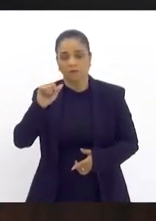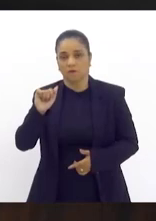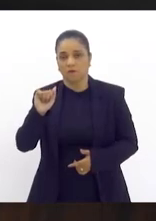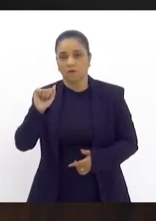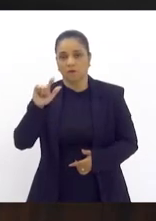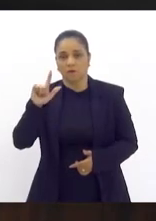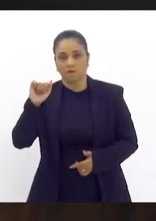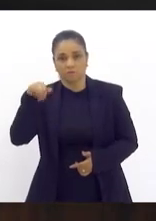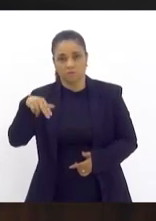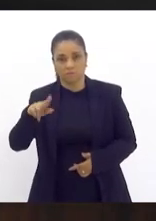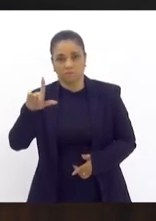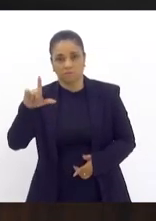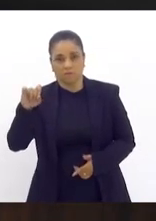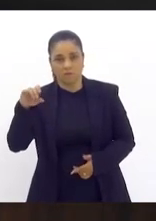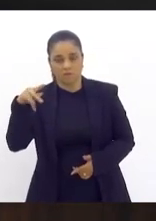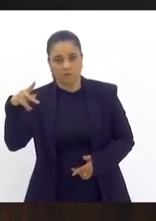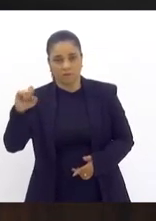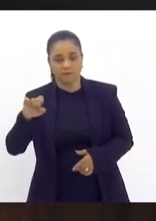Lopes.